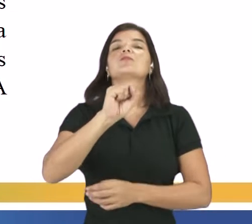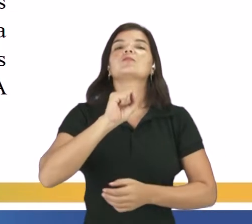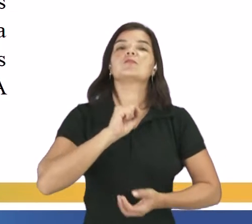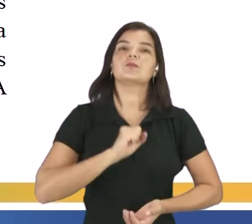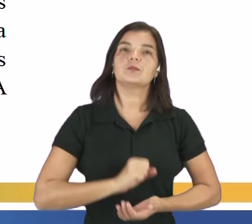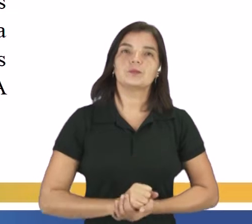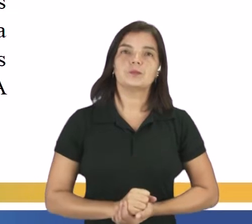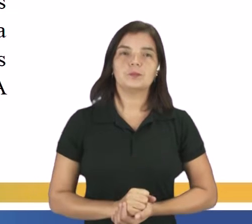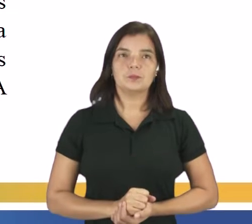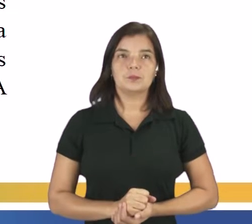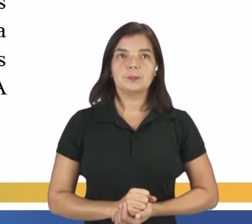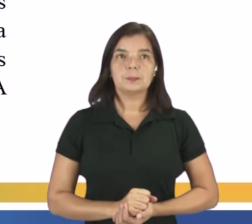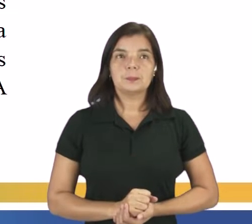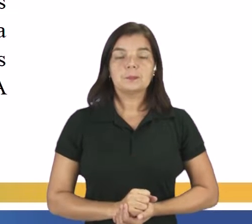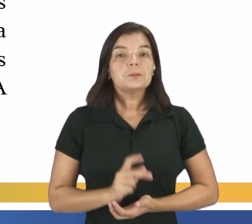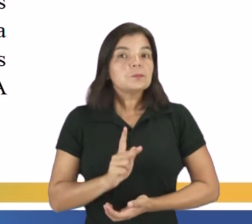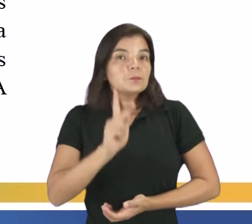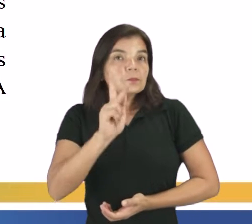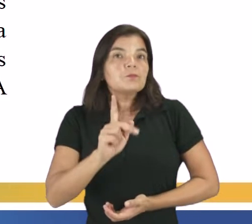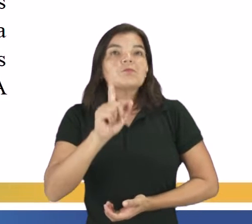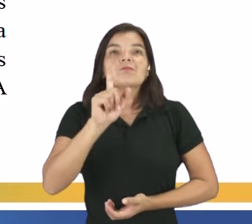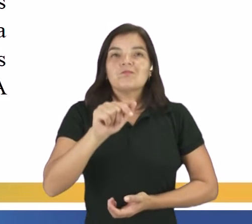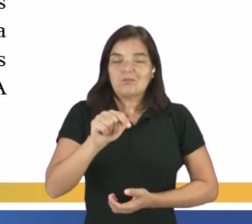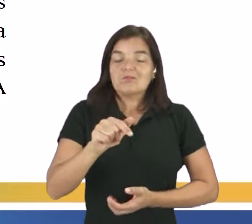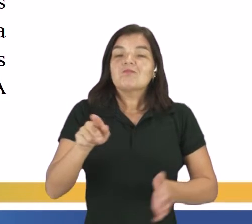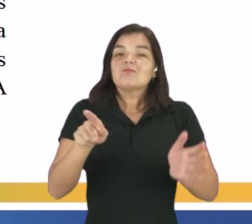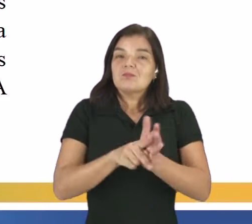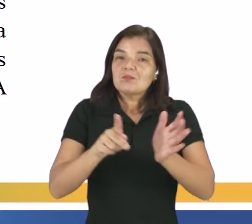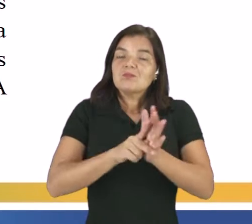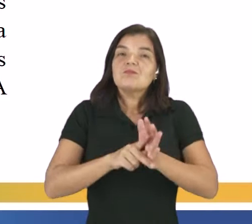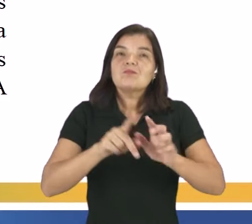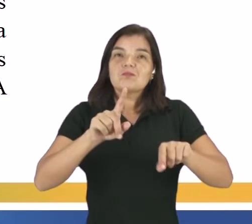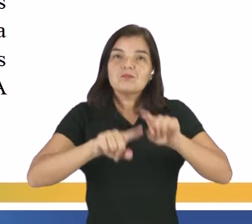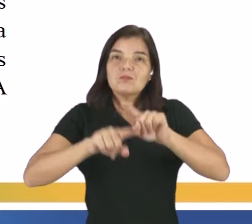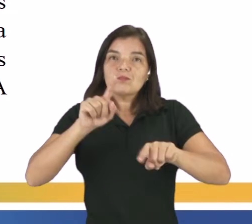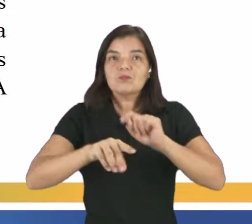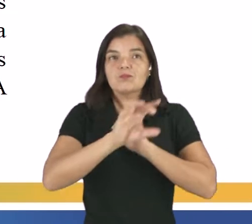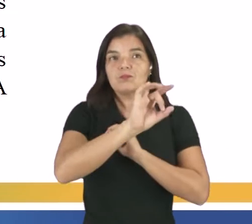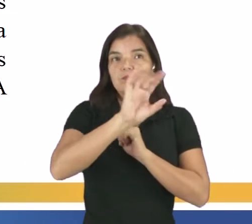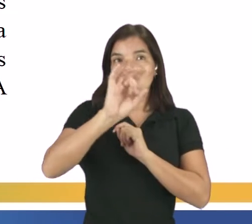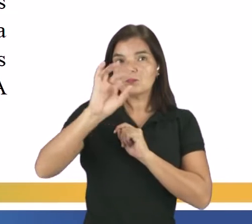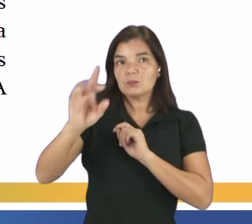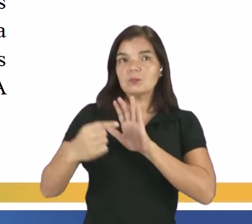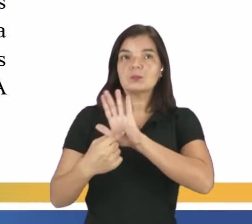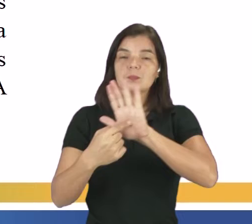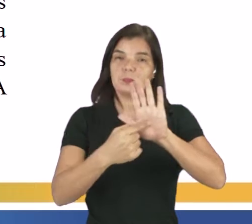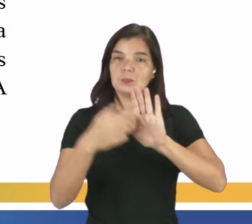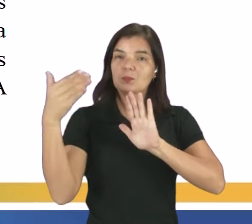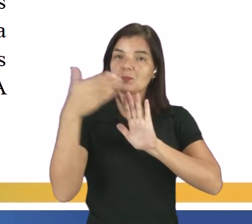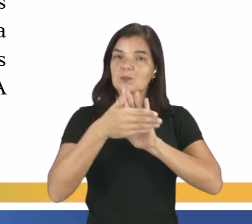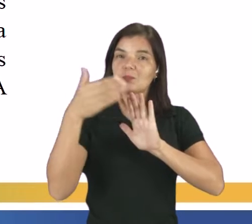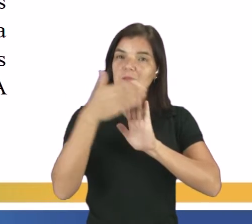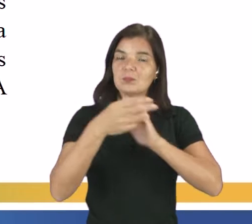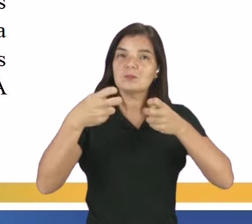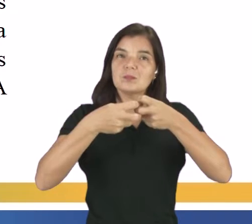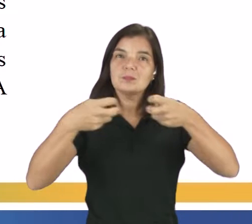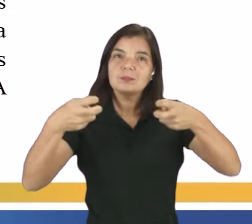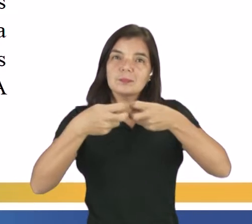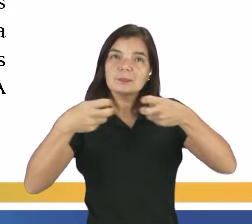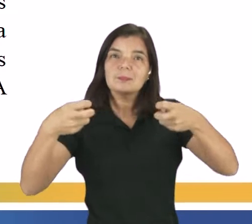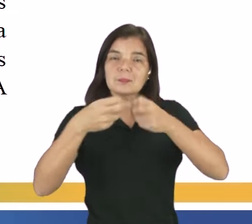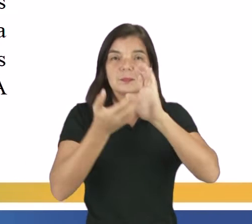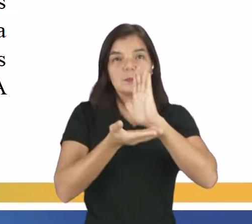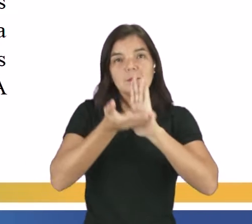essa energia é medida em joules. O K é uma propriedade de cada material. Os materiais que apresentam